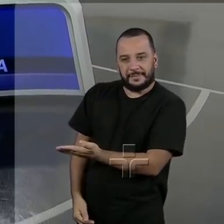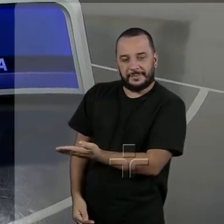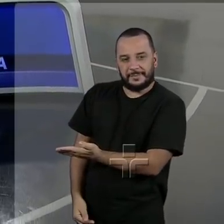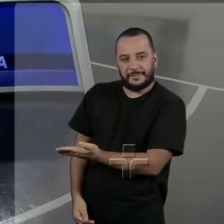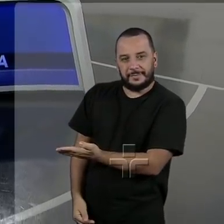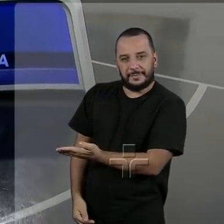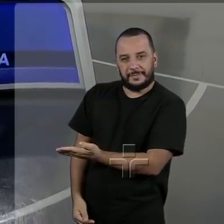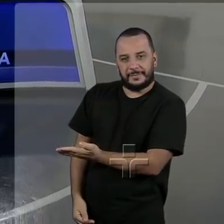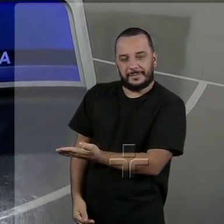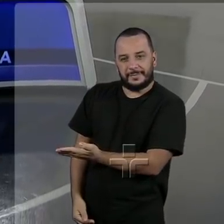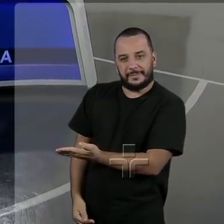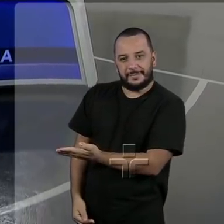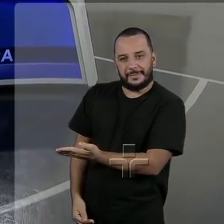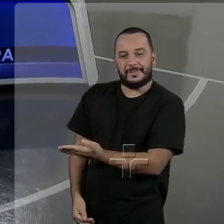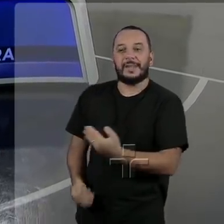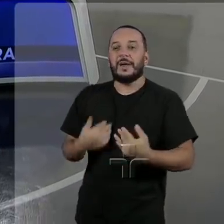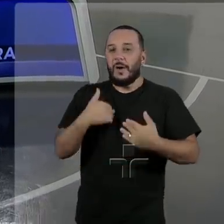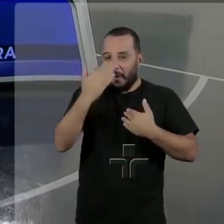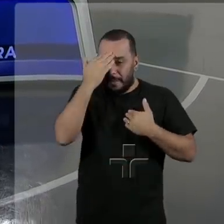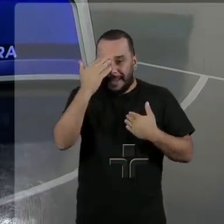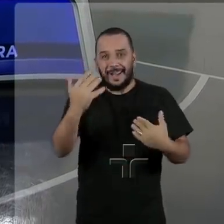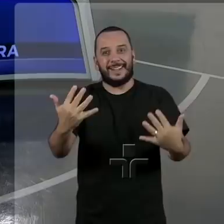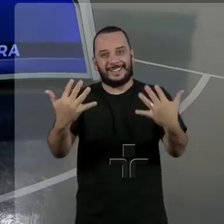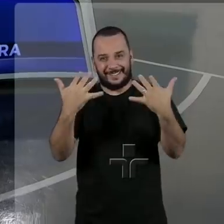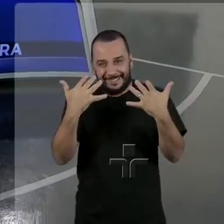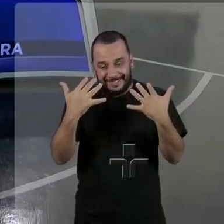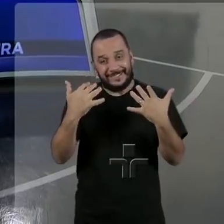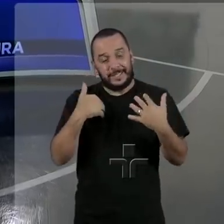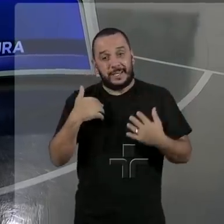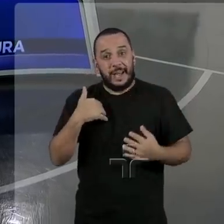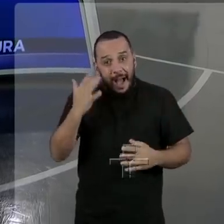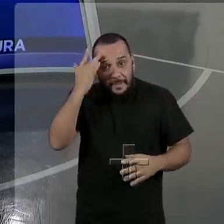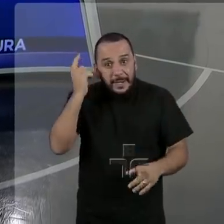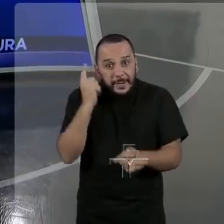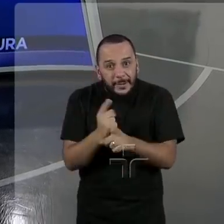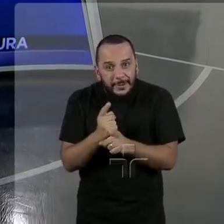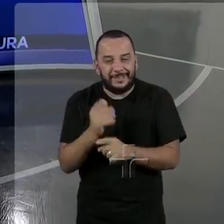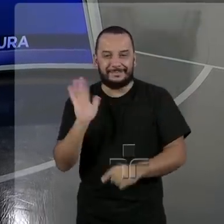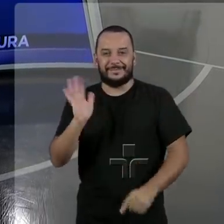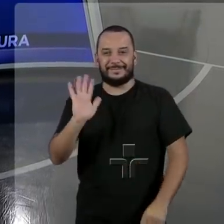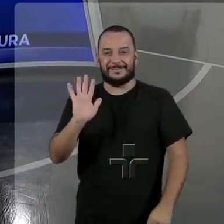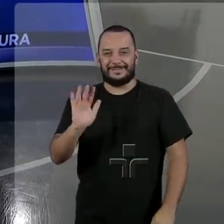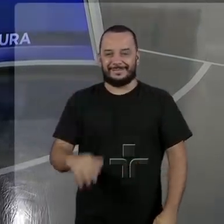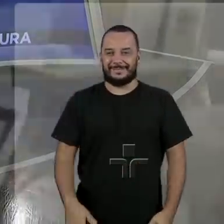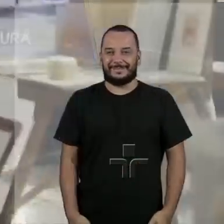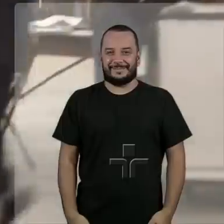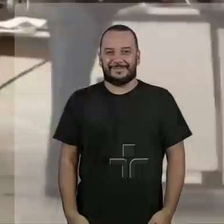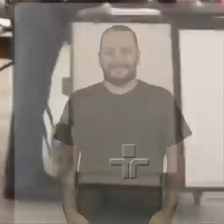youtube.com/jornalismo TV Cultura. Muito obrigada pela sua companhia e eu espero você aqui amanhã. Até lá!